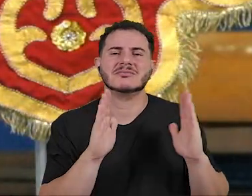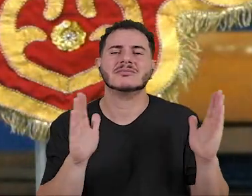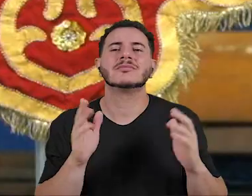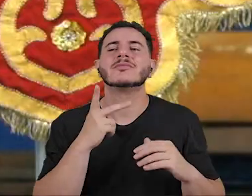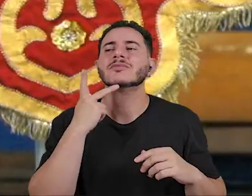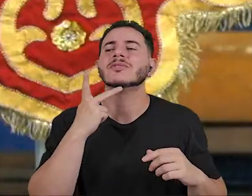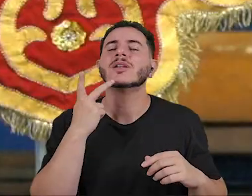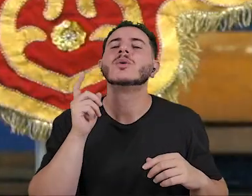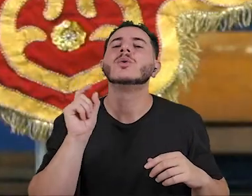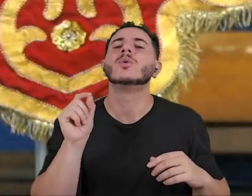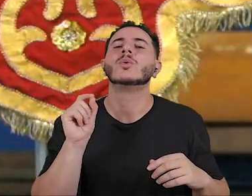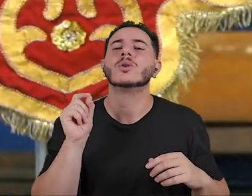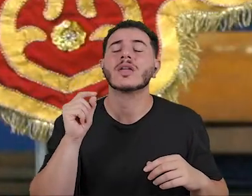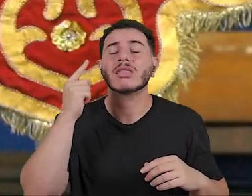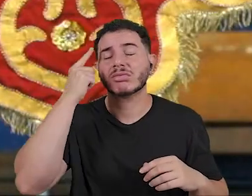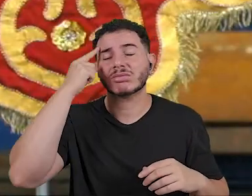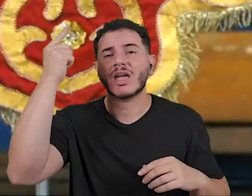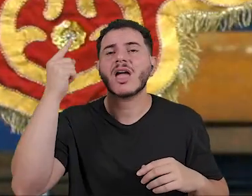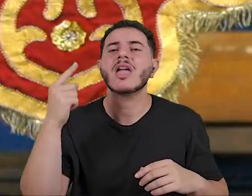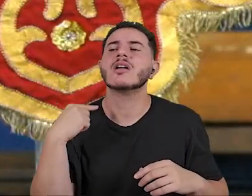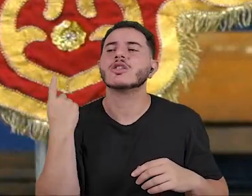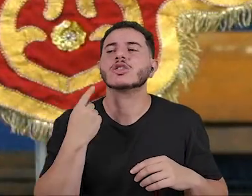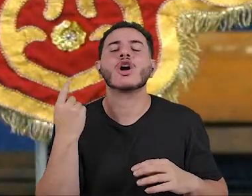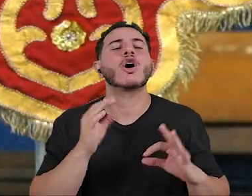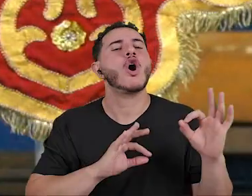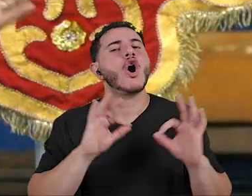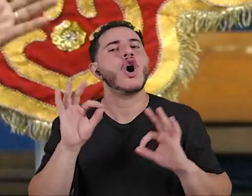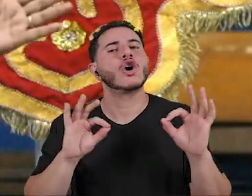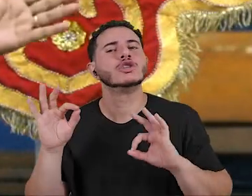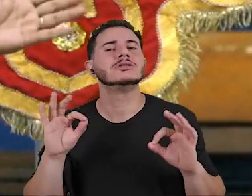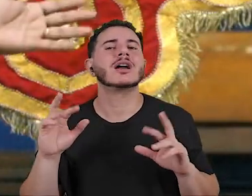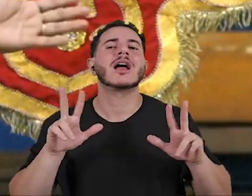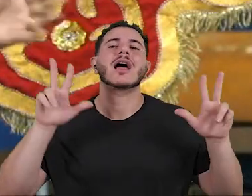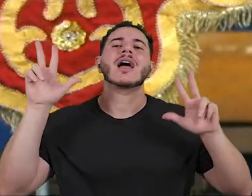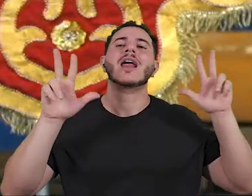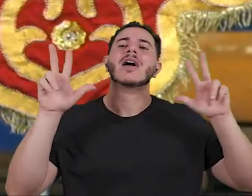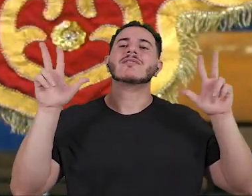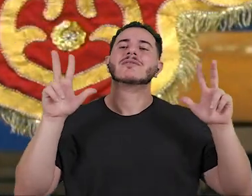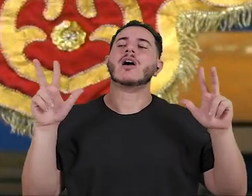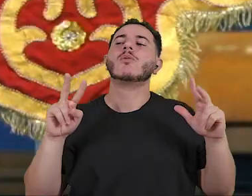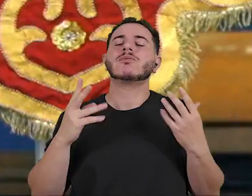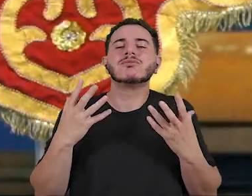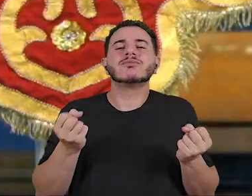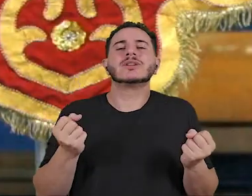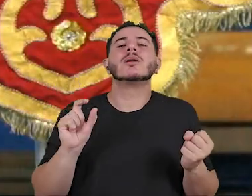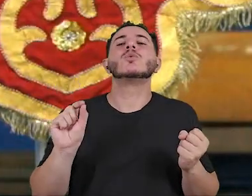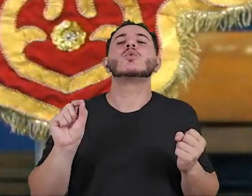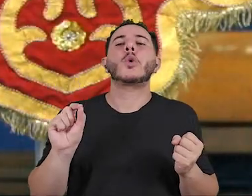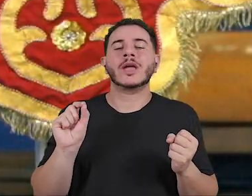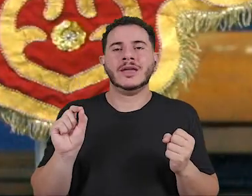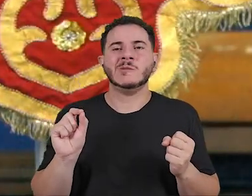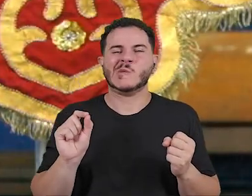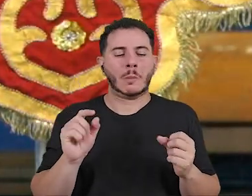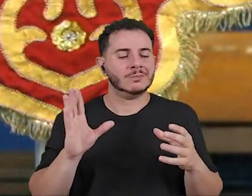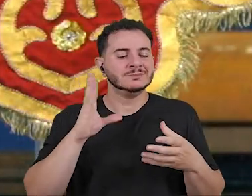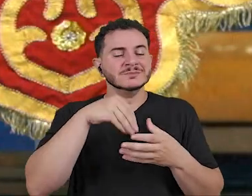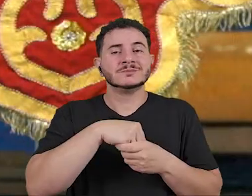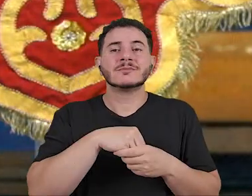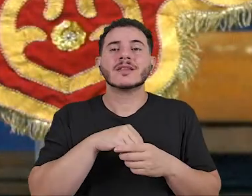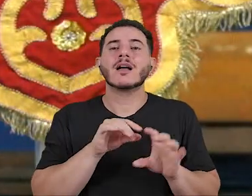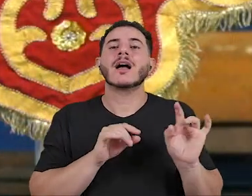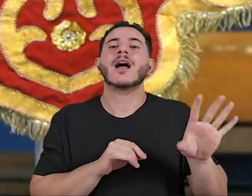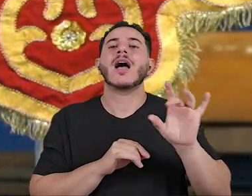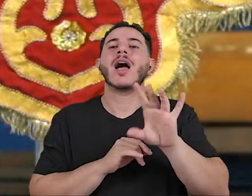vamos disciplinar o carnaval. Então, um desses objetos, né, que era assim como era colocado, de